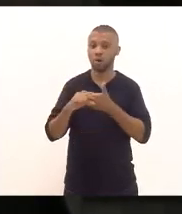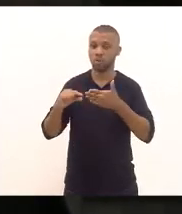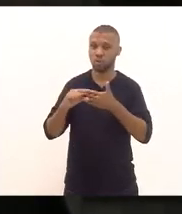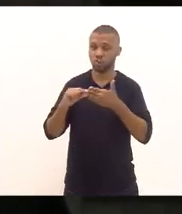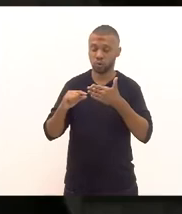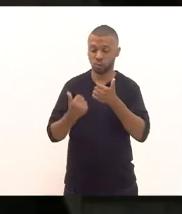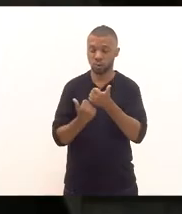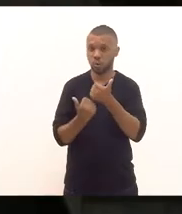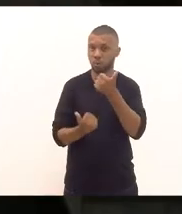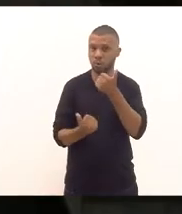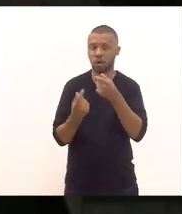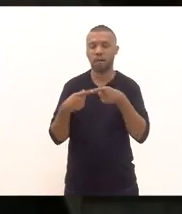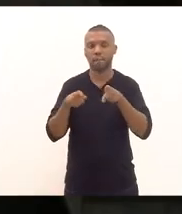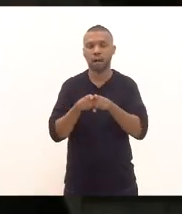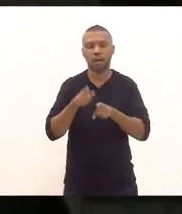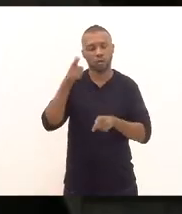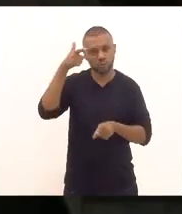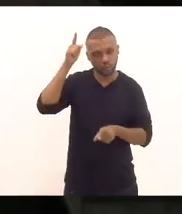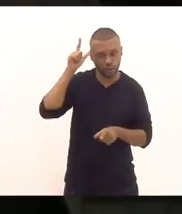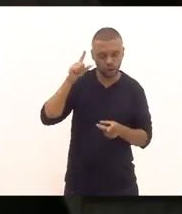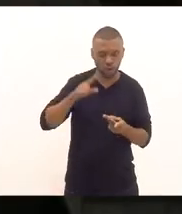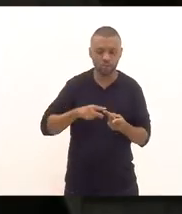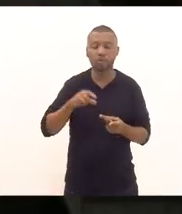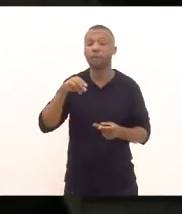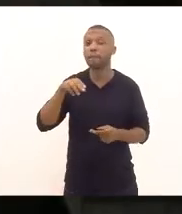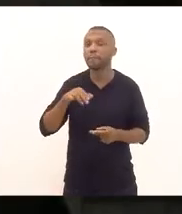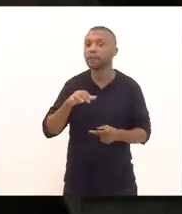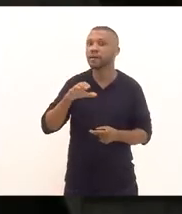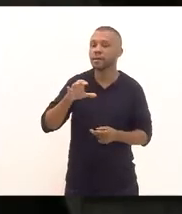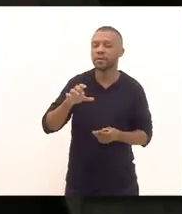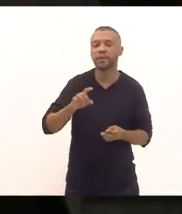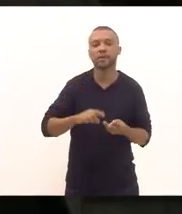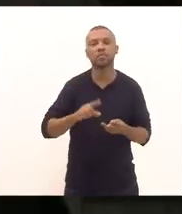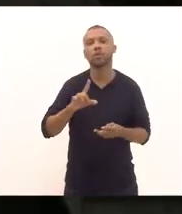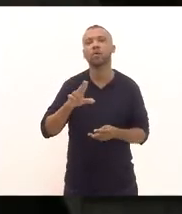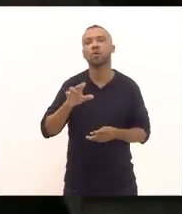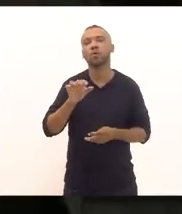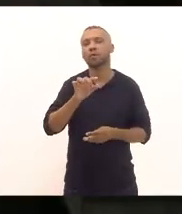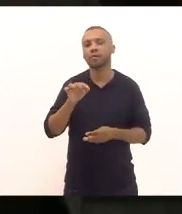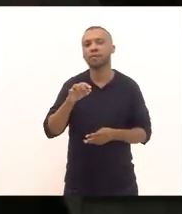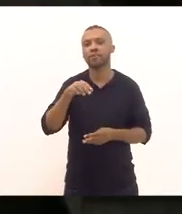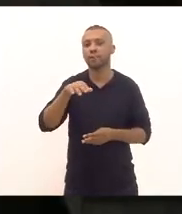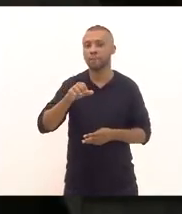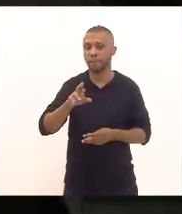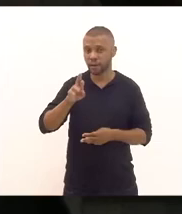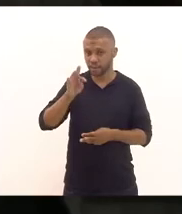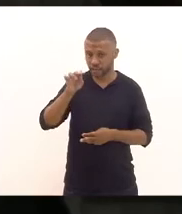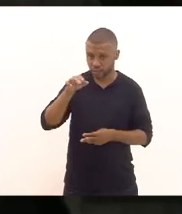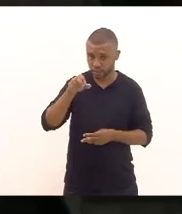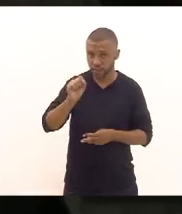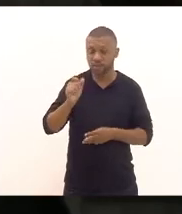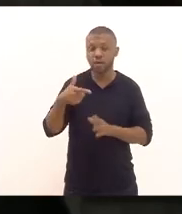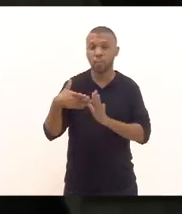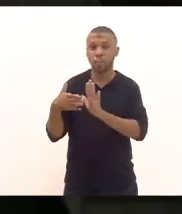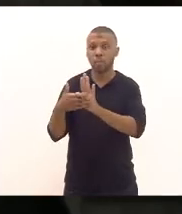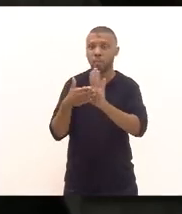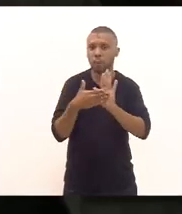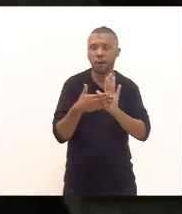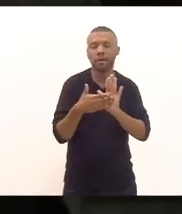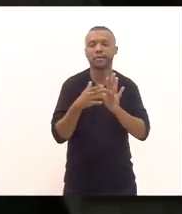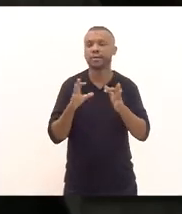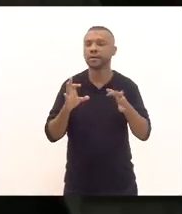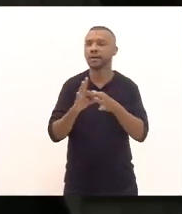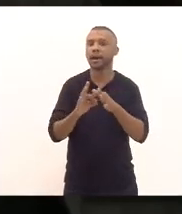sou um dos autores ao lado dos Paulo do Carlos minc e do Luiz Martins que propõe entre outros dispositivos